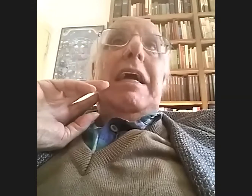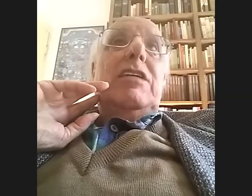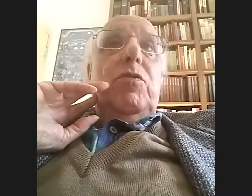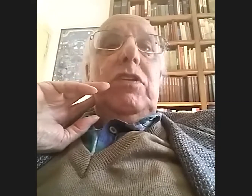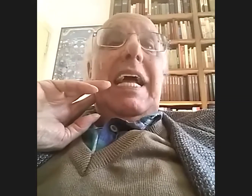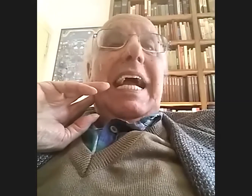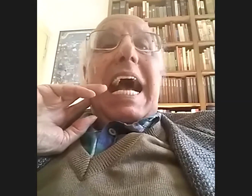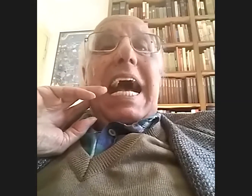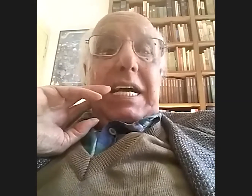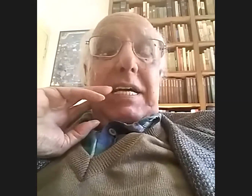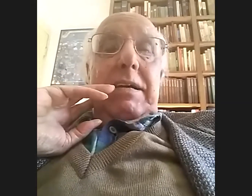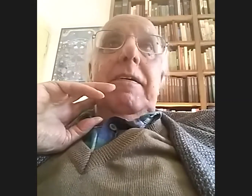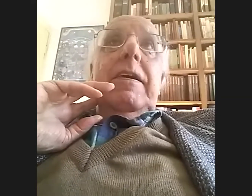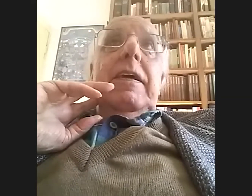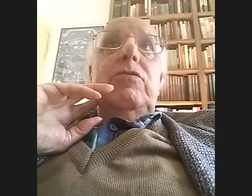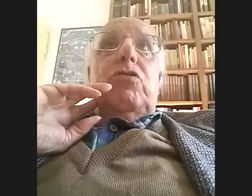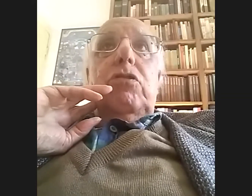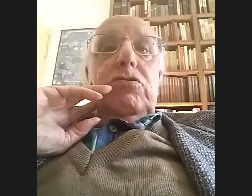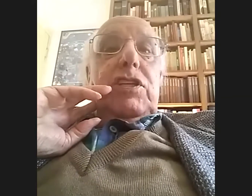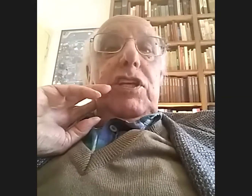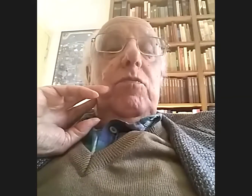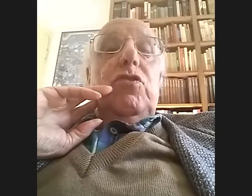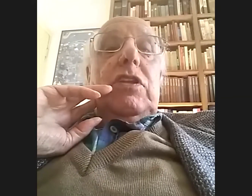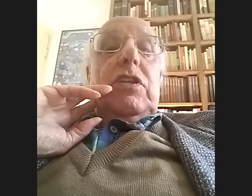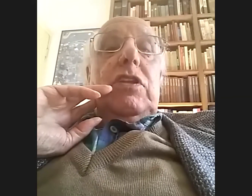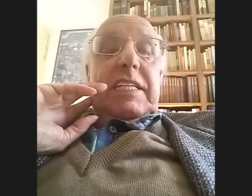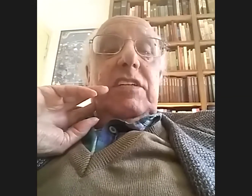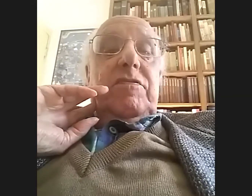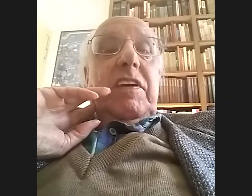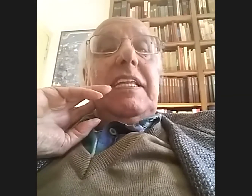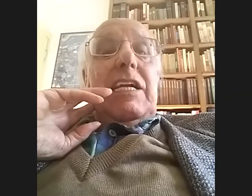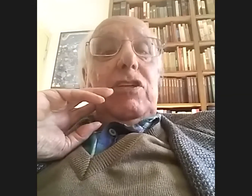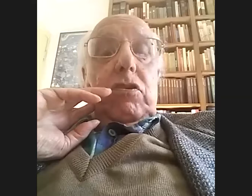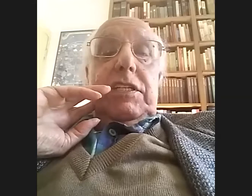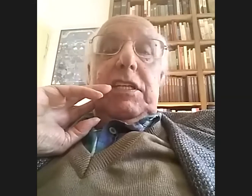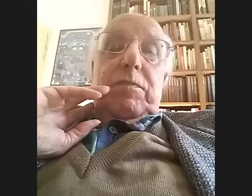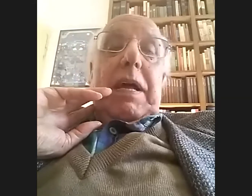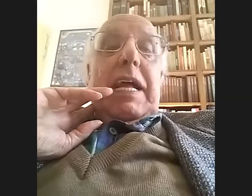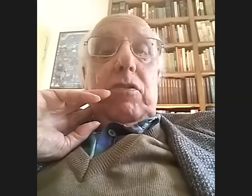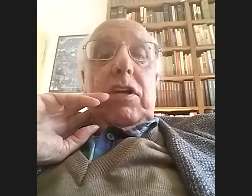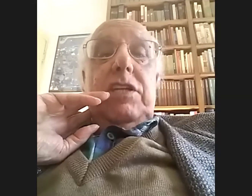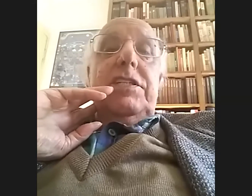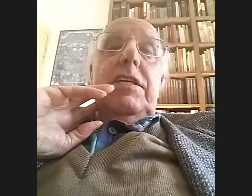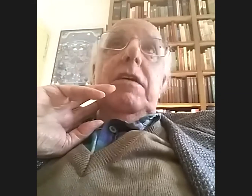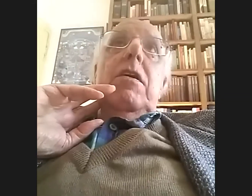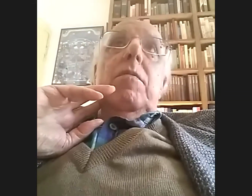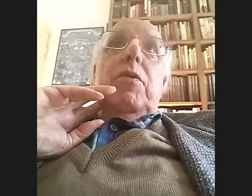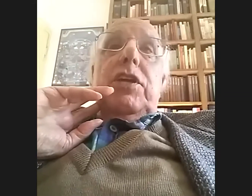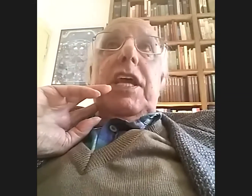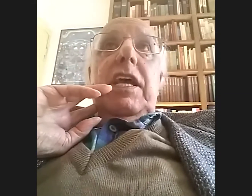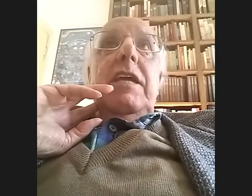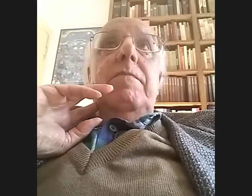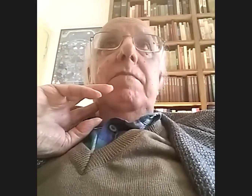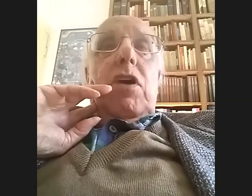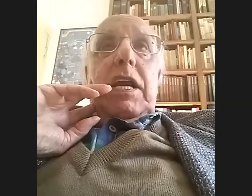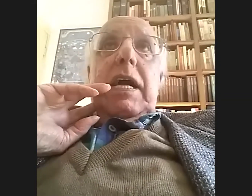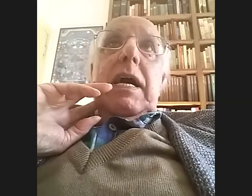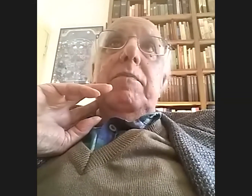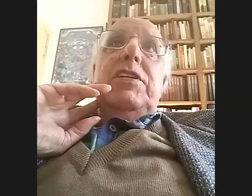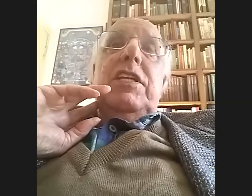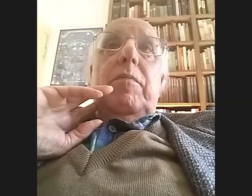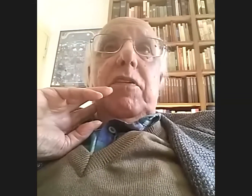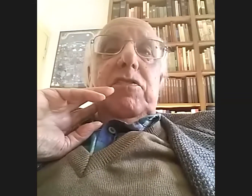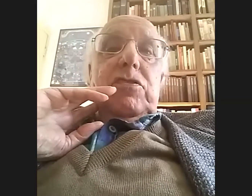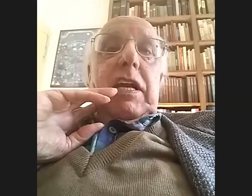realismo, mas muita garra, introduzir mudanças vantajosas para nós, porque, embora